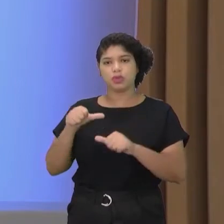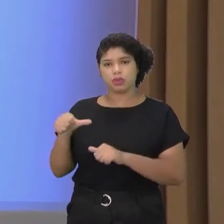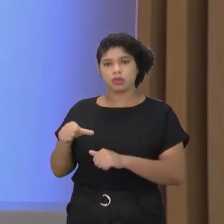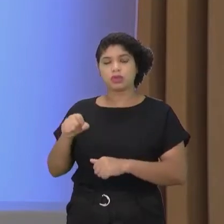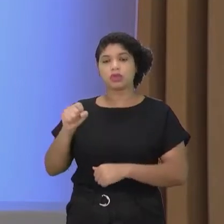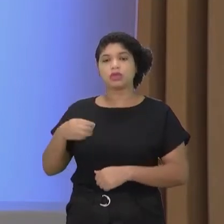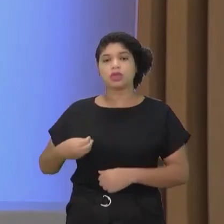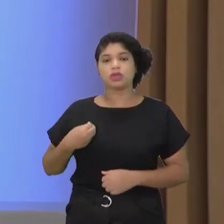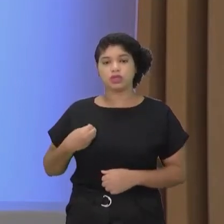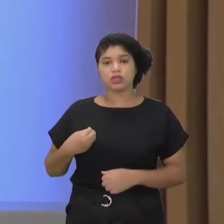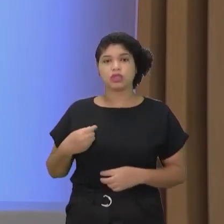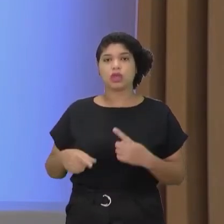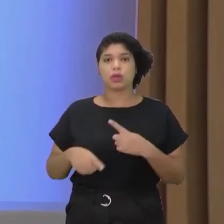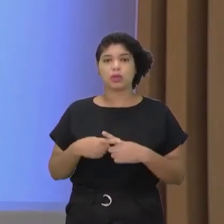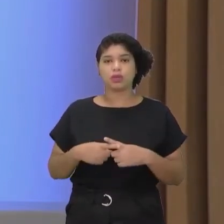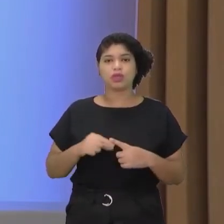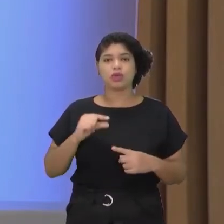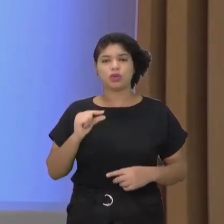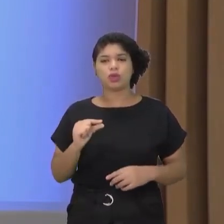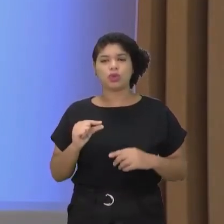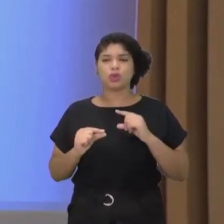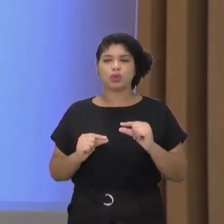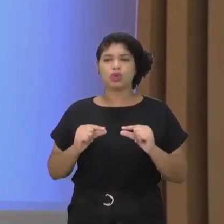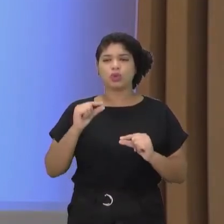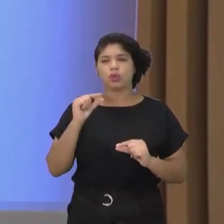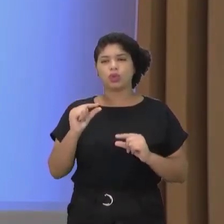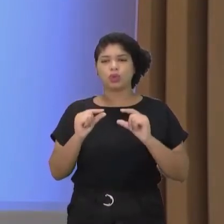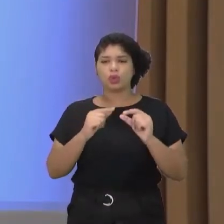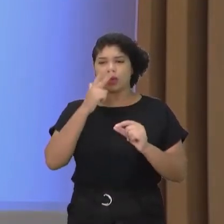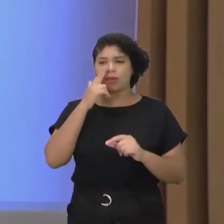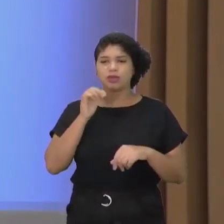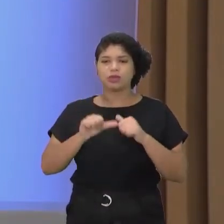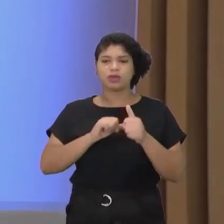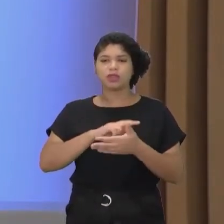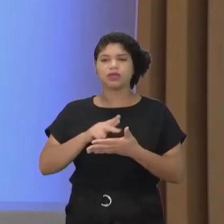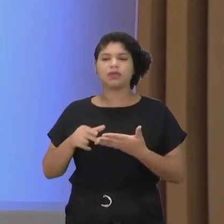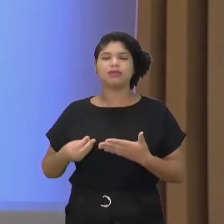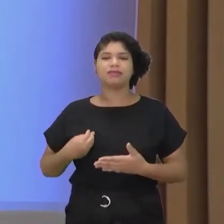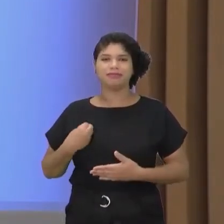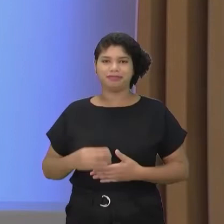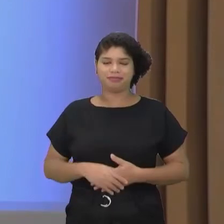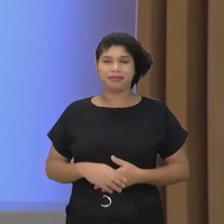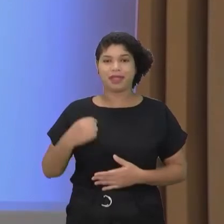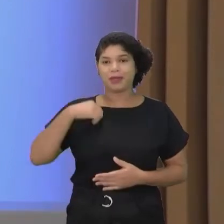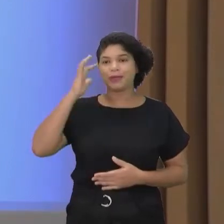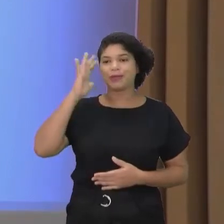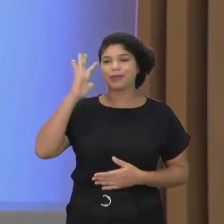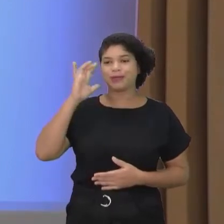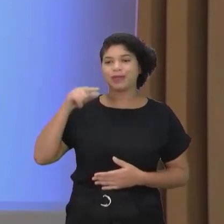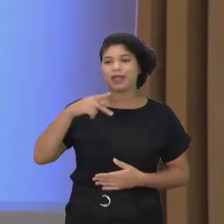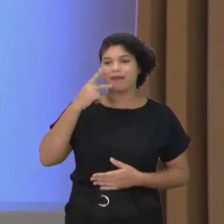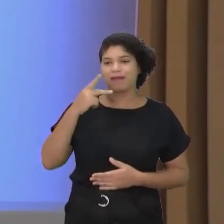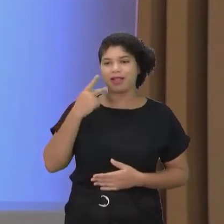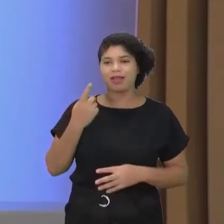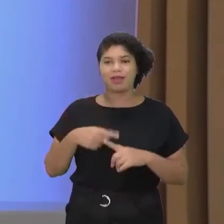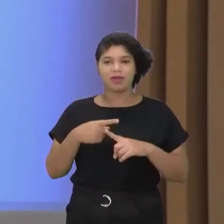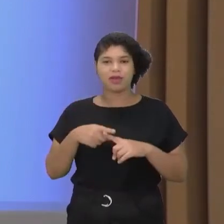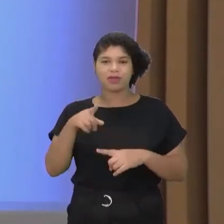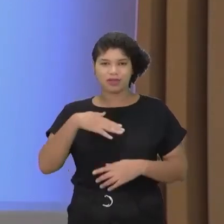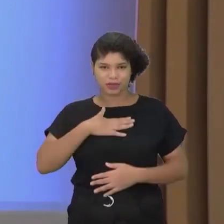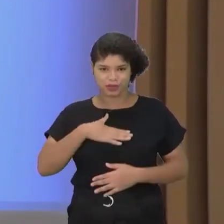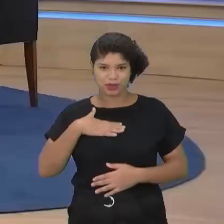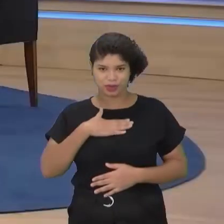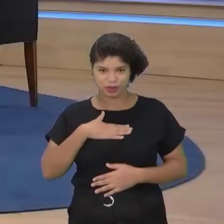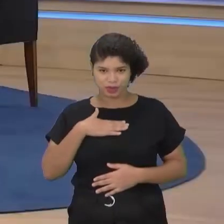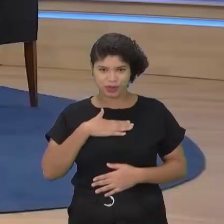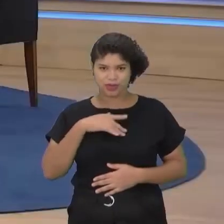por esses pequenos deslocamentos também, né? Eu estava pensando enquanto você estava falando, porque você gosta muito das